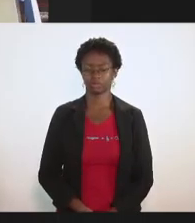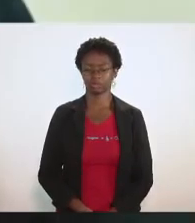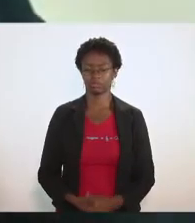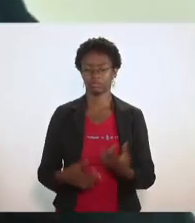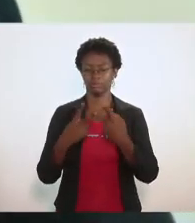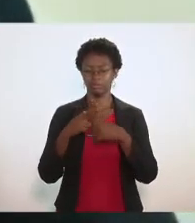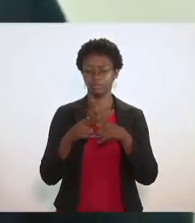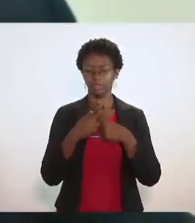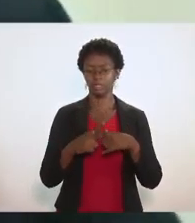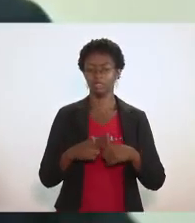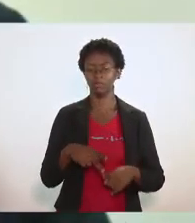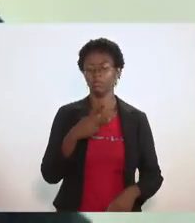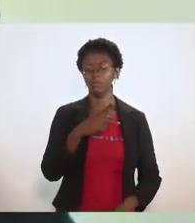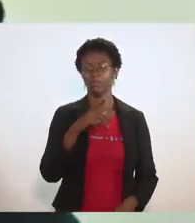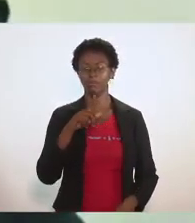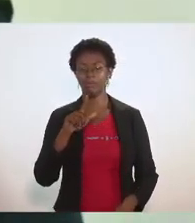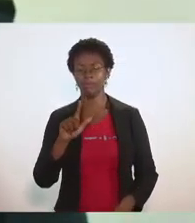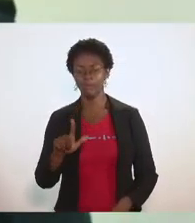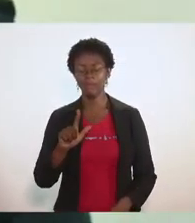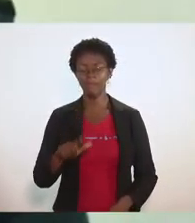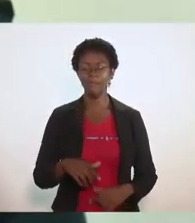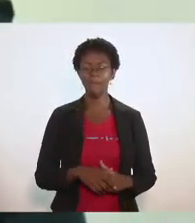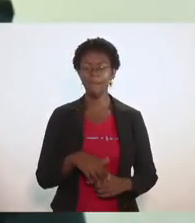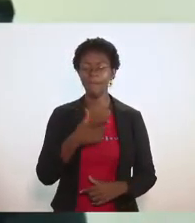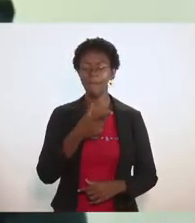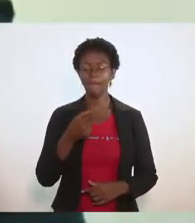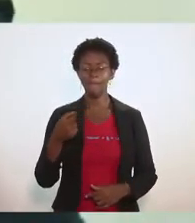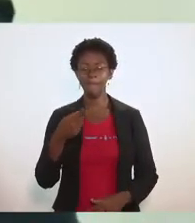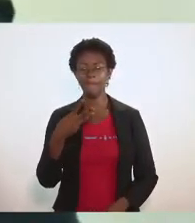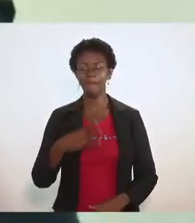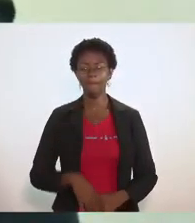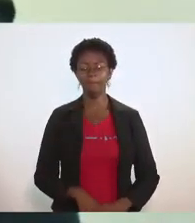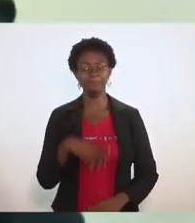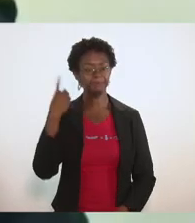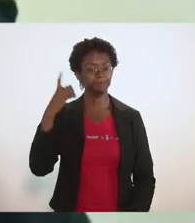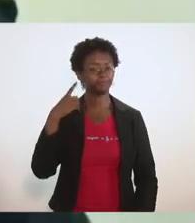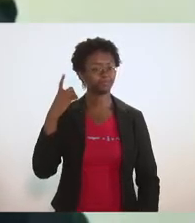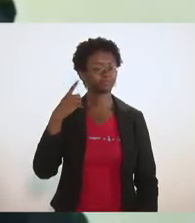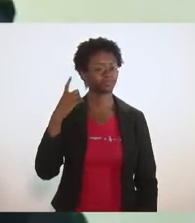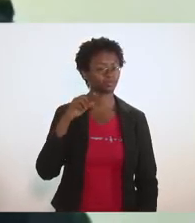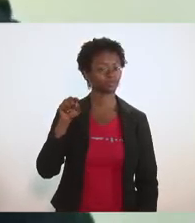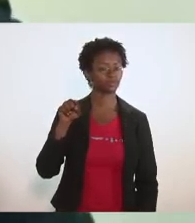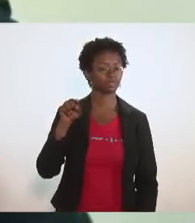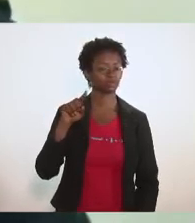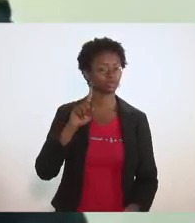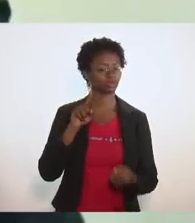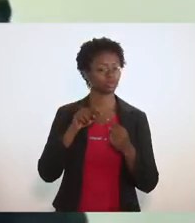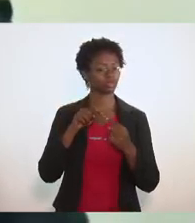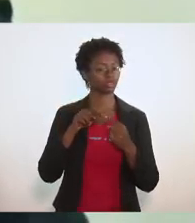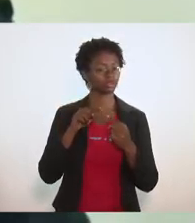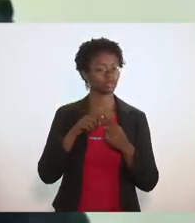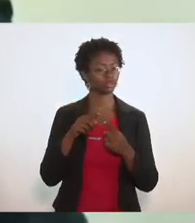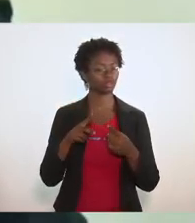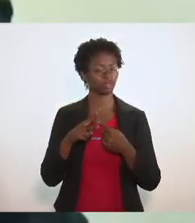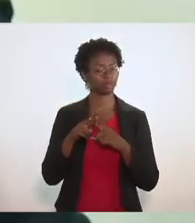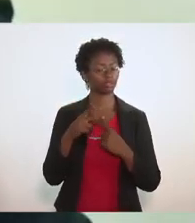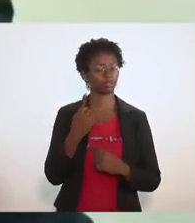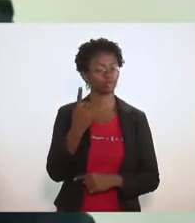seu parecer, deputado Rodrigo Maria. Perfeito, okay? Presidente. Obrigado. Então, pedido de vista concedido, deputado Valdec, 25 da